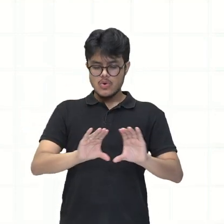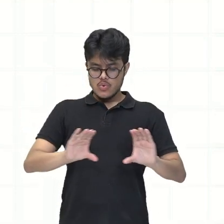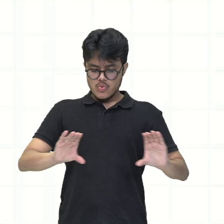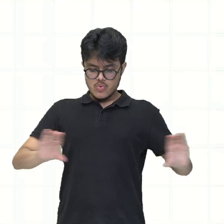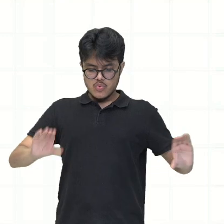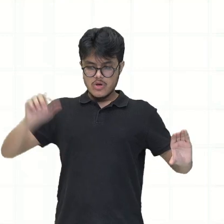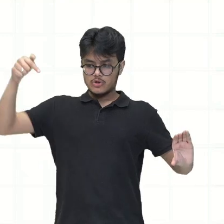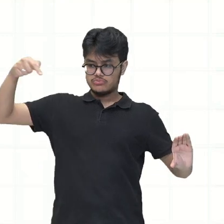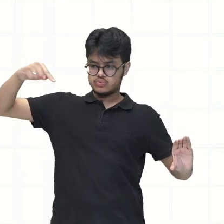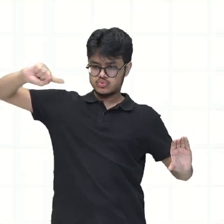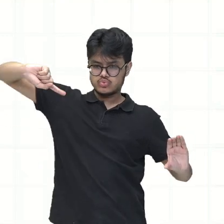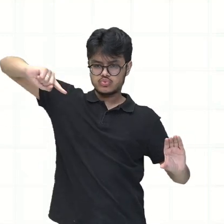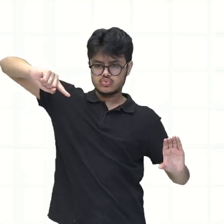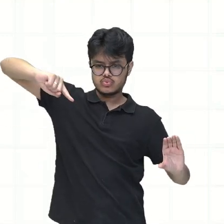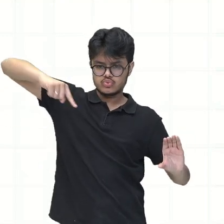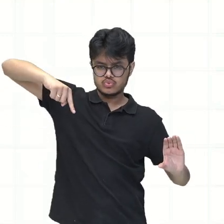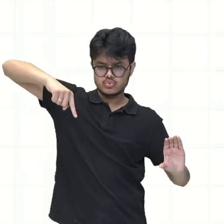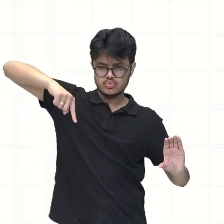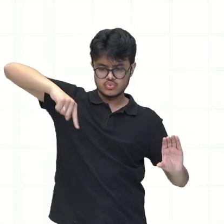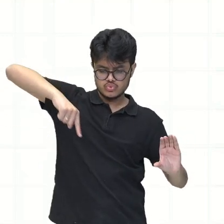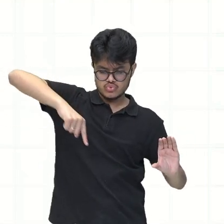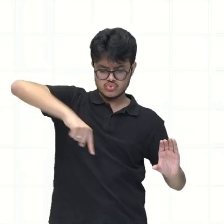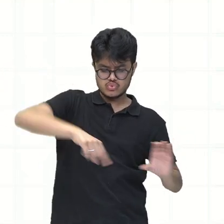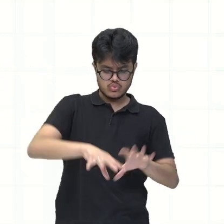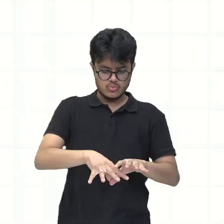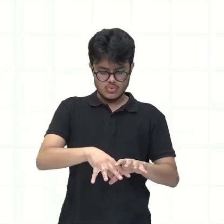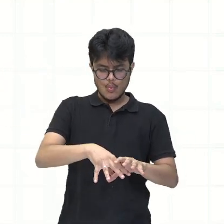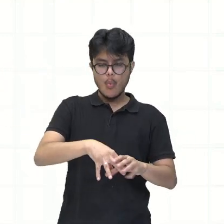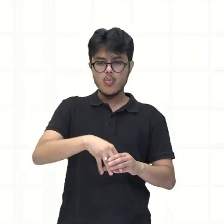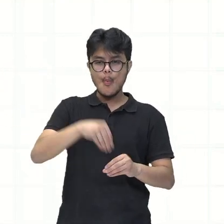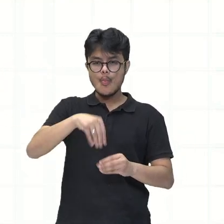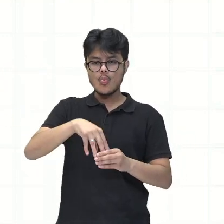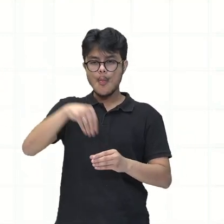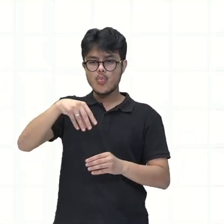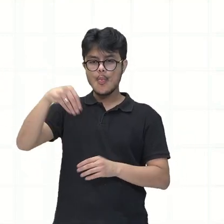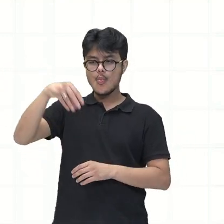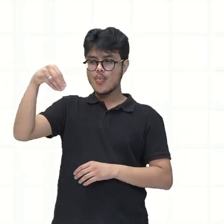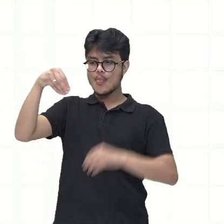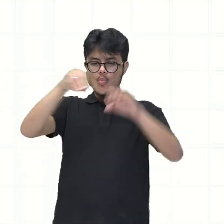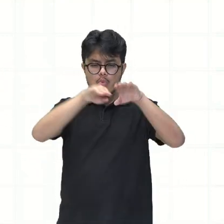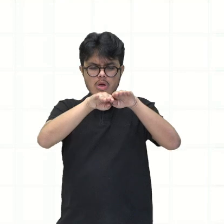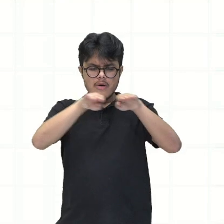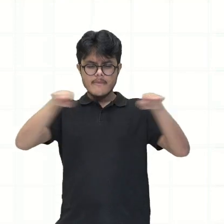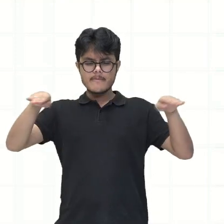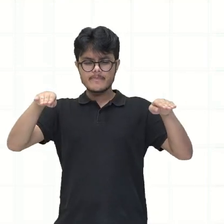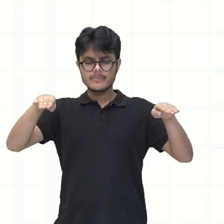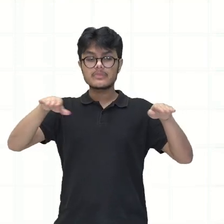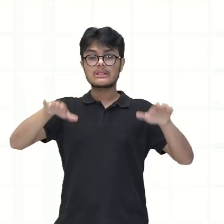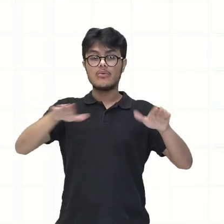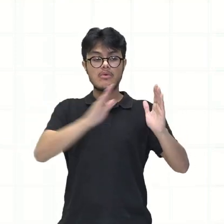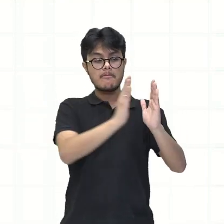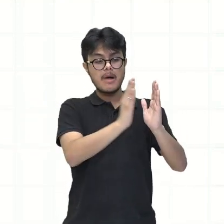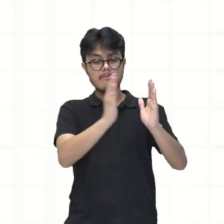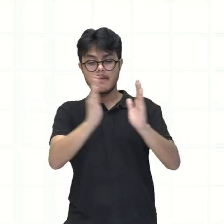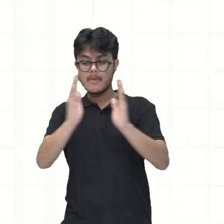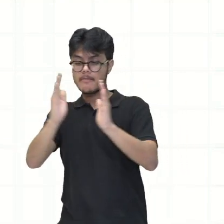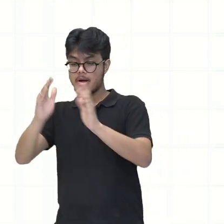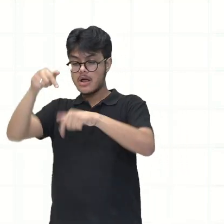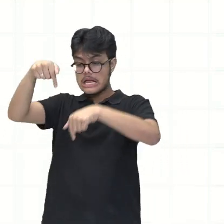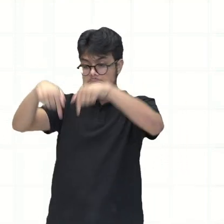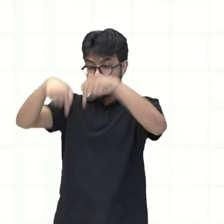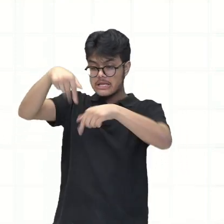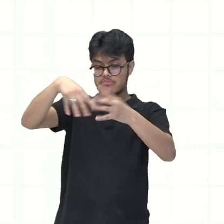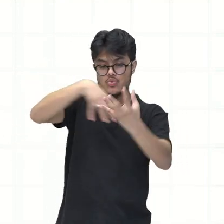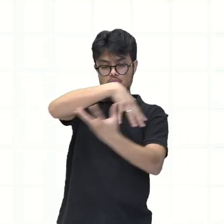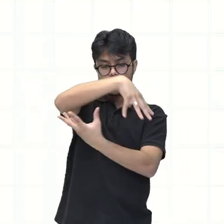de refino para separar os diferentes componentes. Então, o petróleo, a gasolina que a gente utiliza,